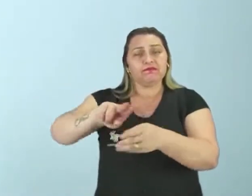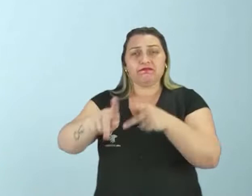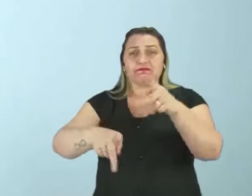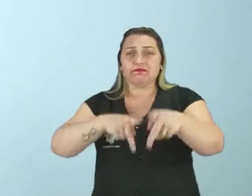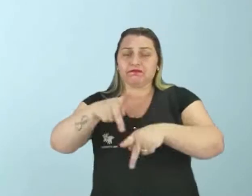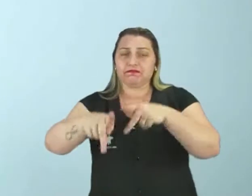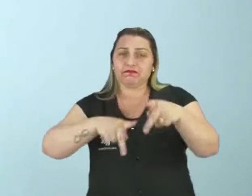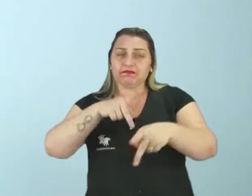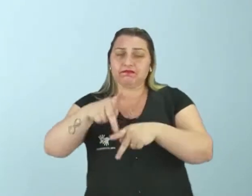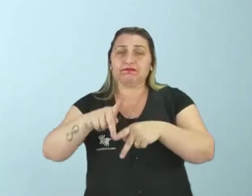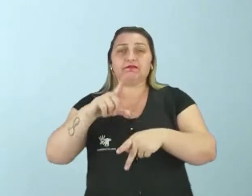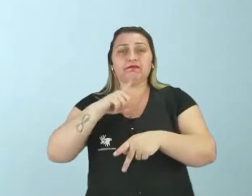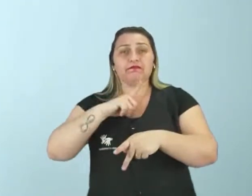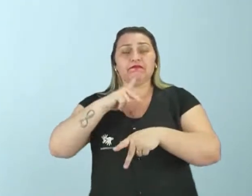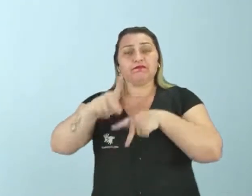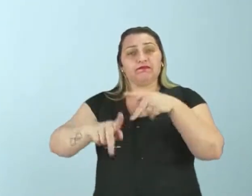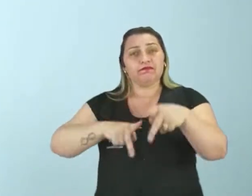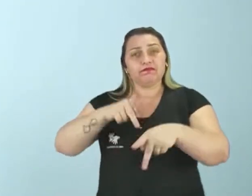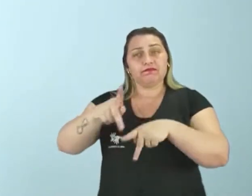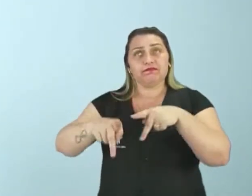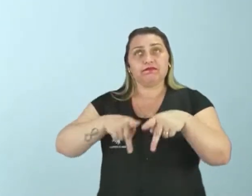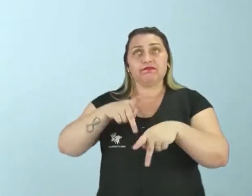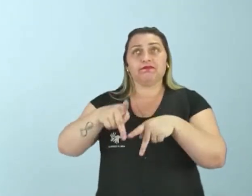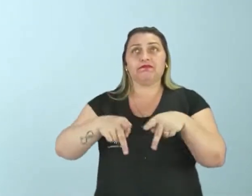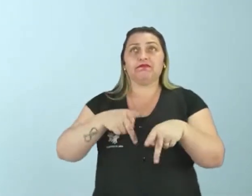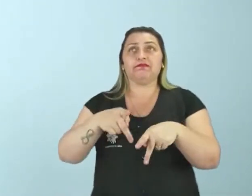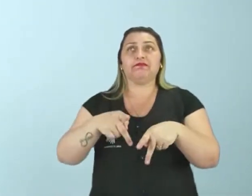povos. Então nós temos uma população